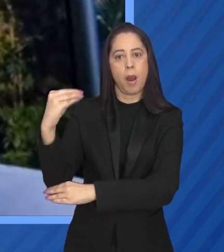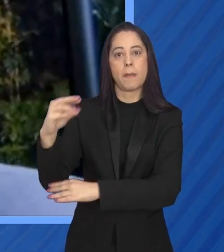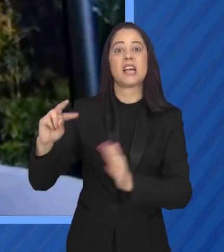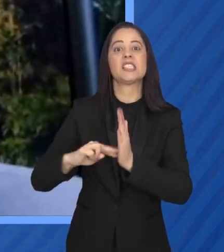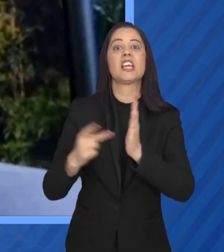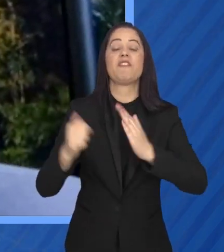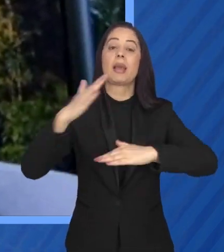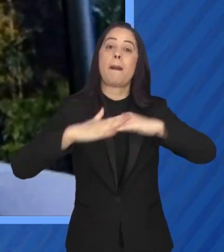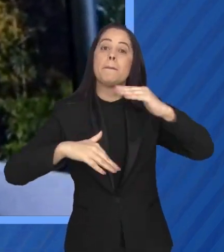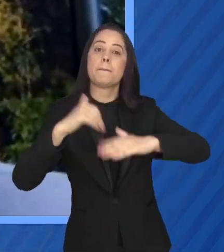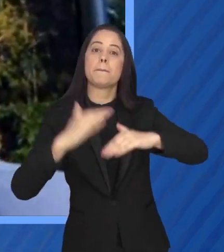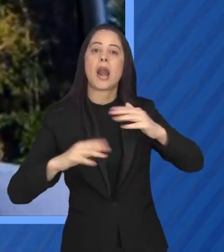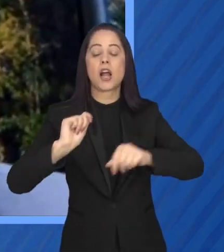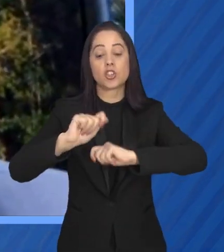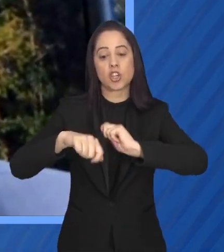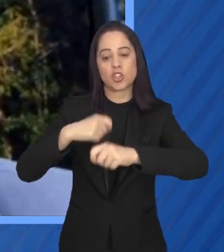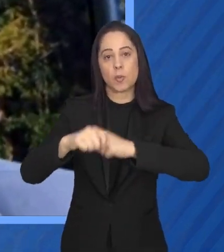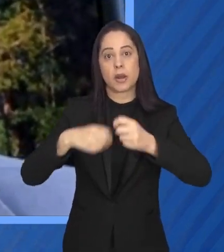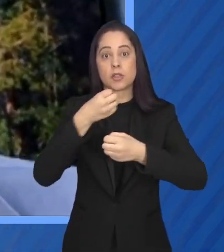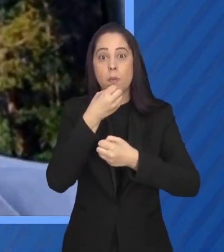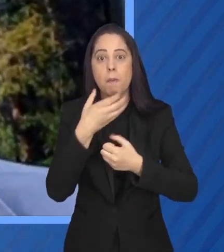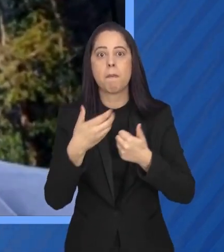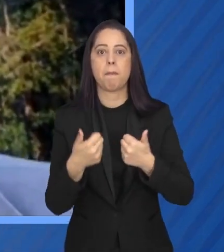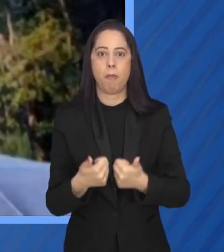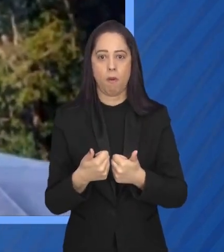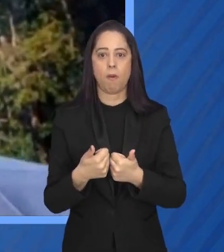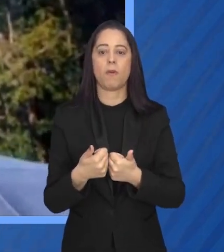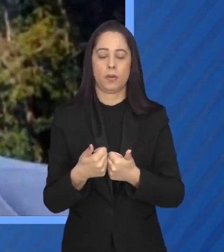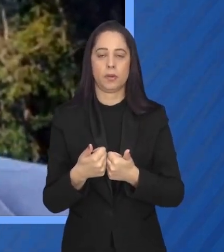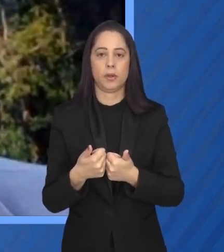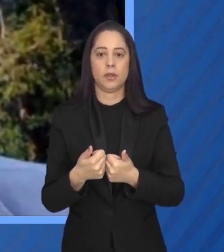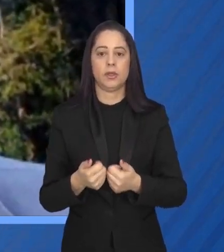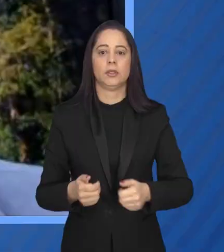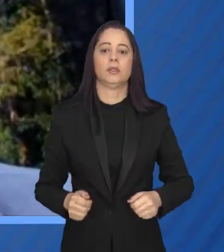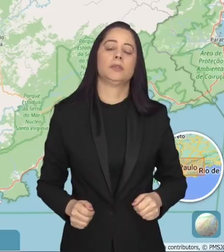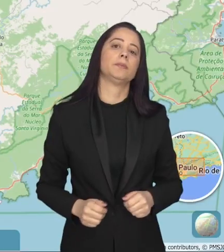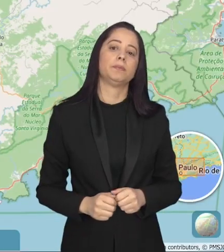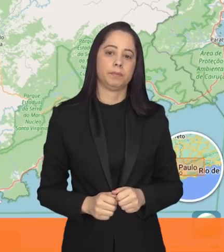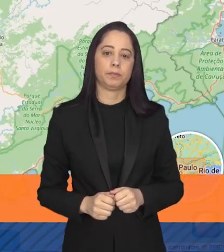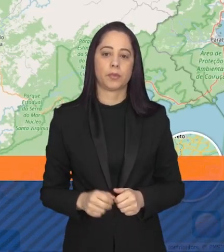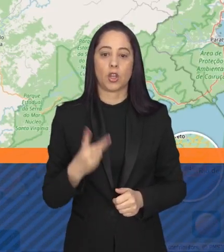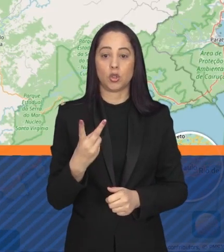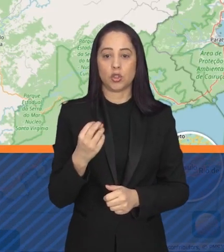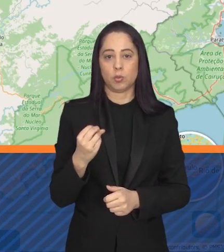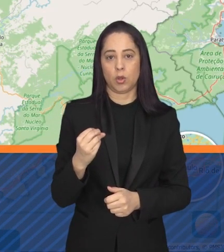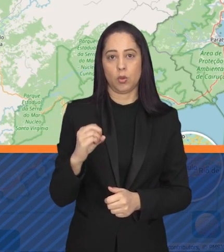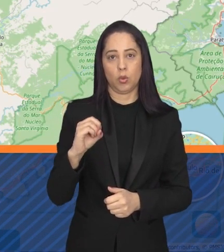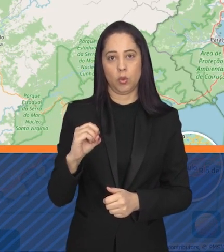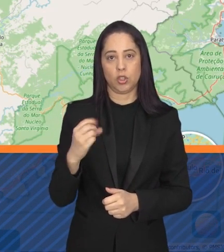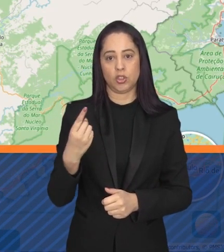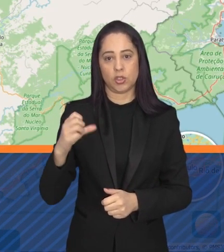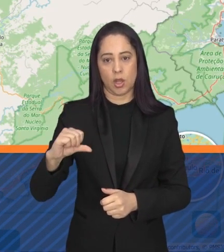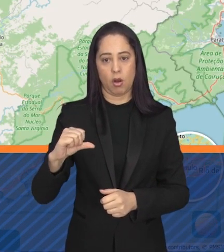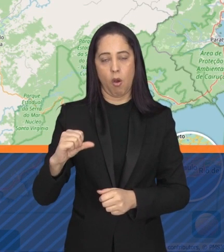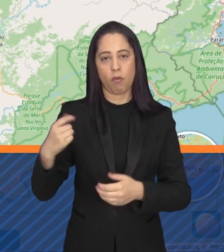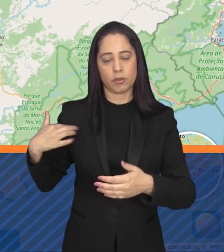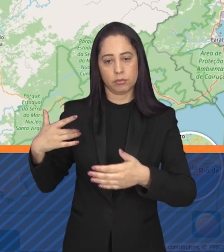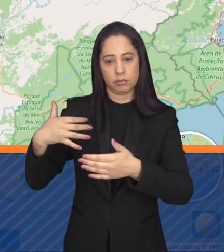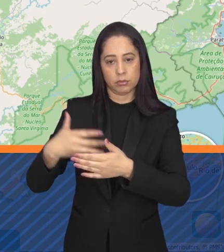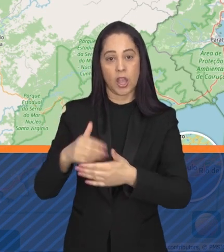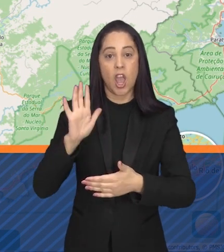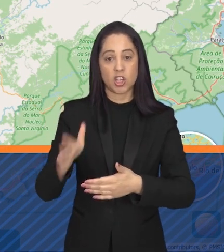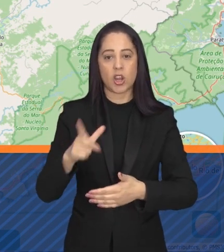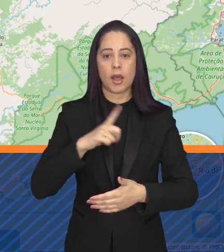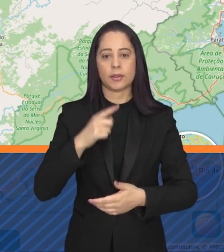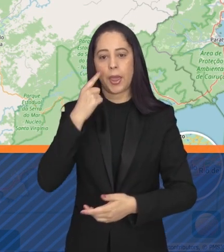de administração pública contemporânea nos aconselha. Desde 2019, São José tem à